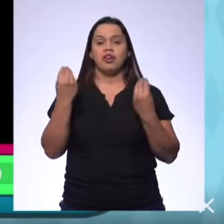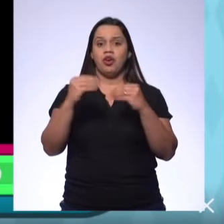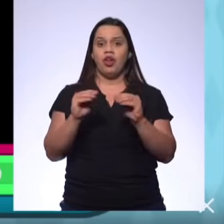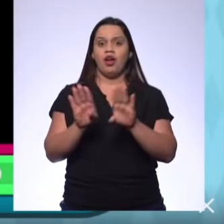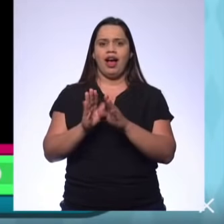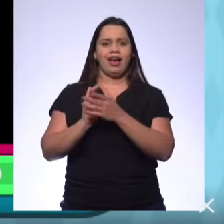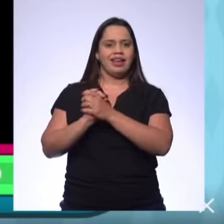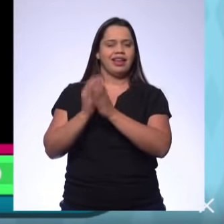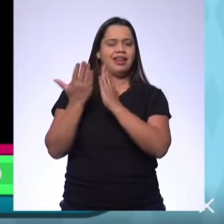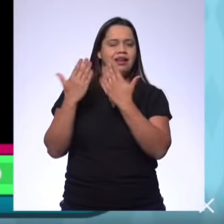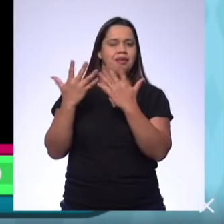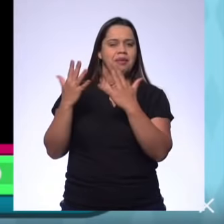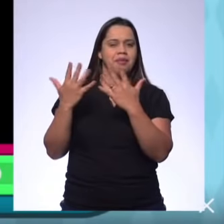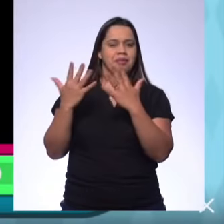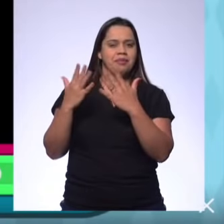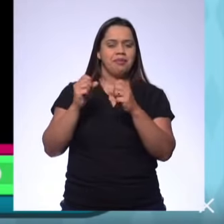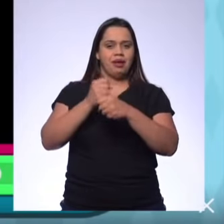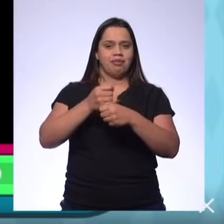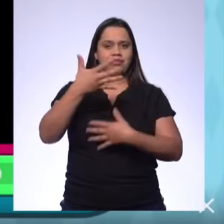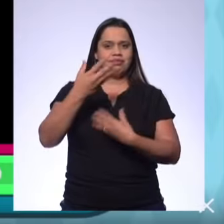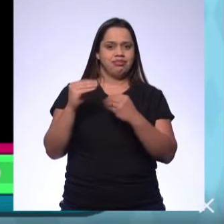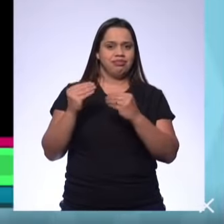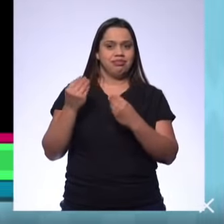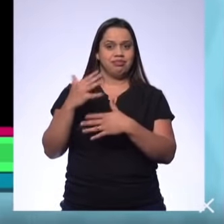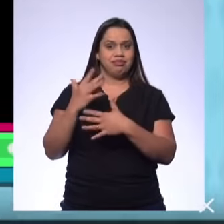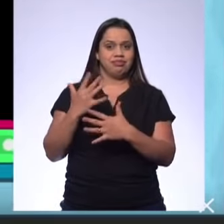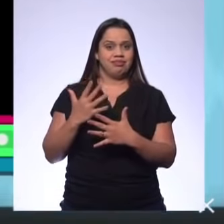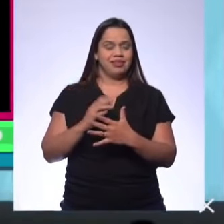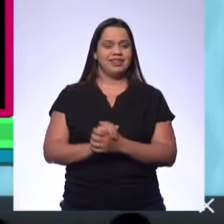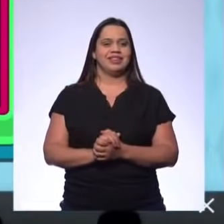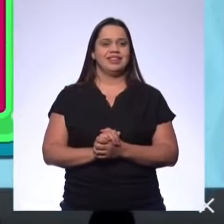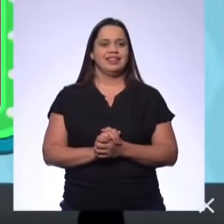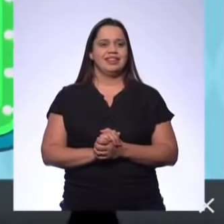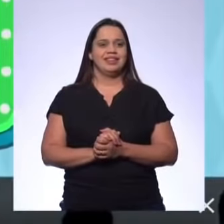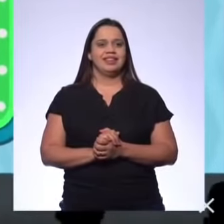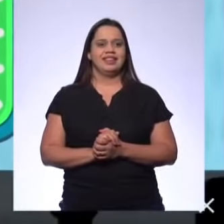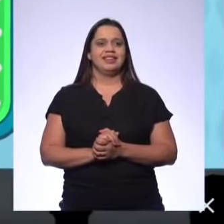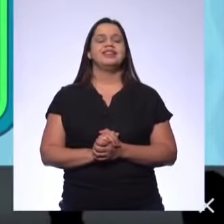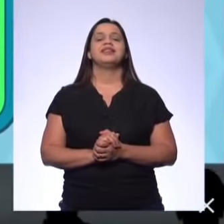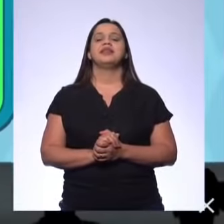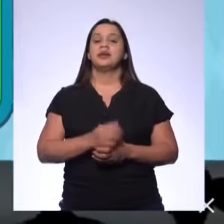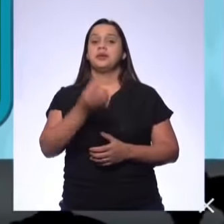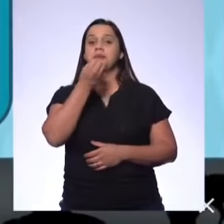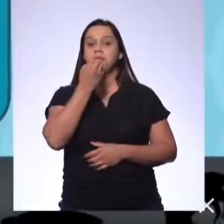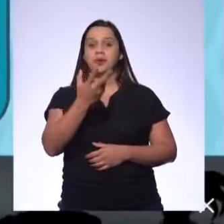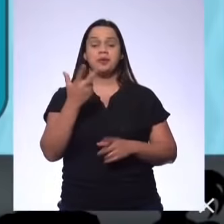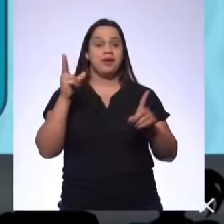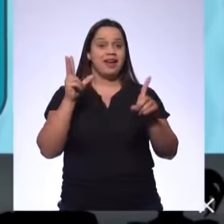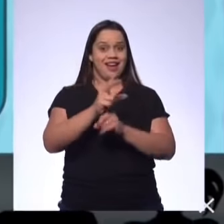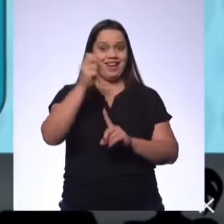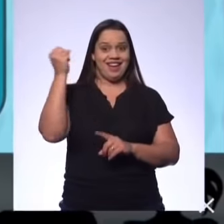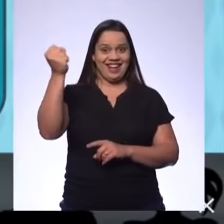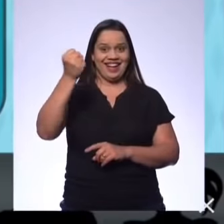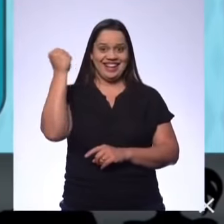pro Marcos aí no chat. É, muito bem. Olha o nosso campeão aí, hein?